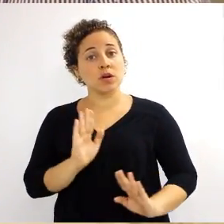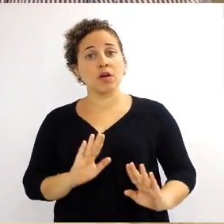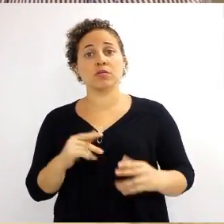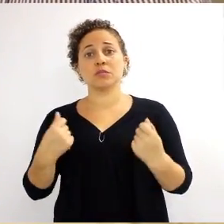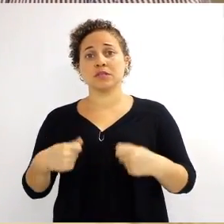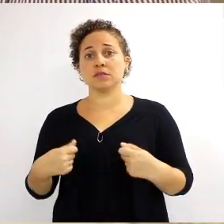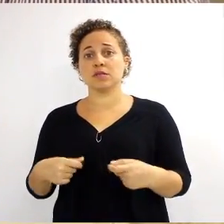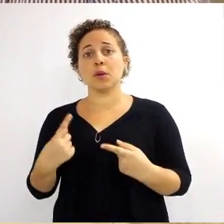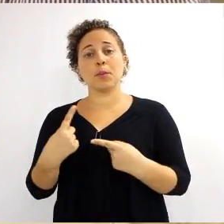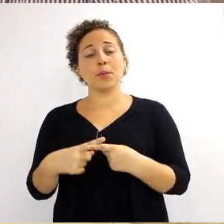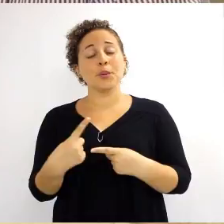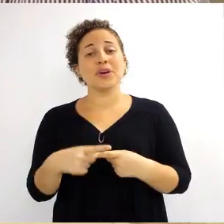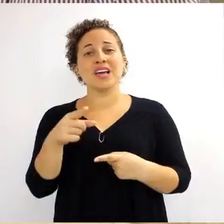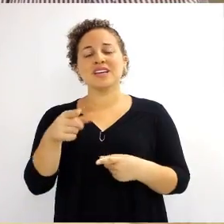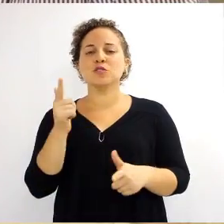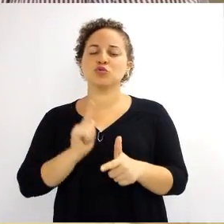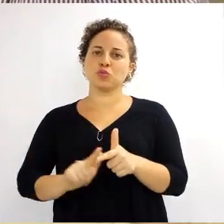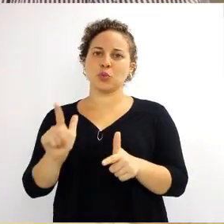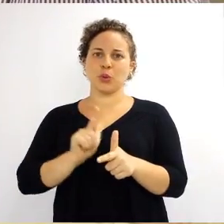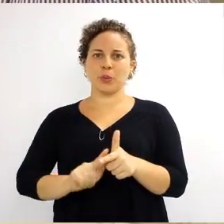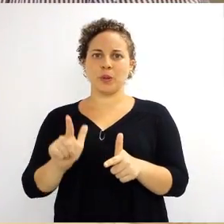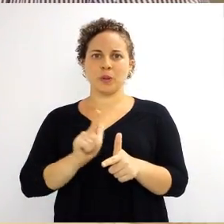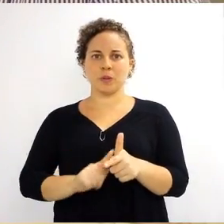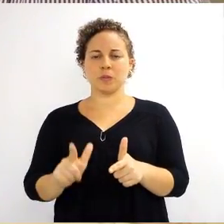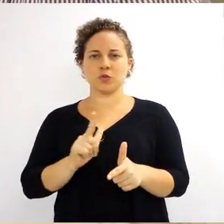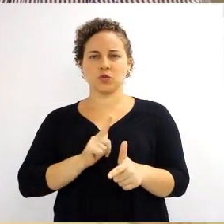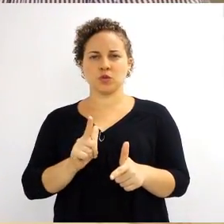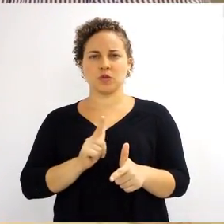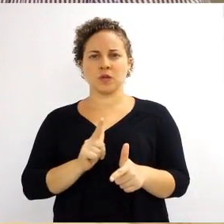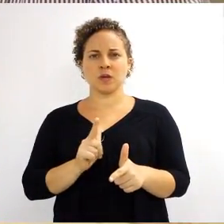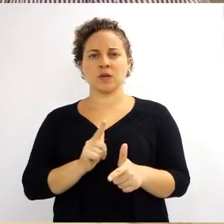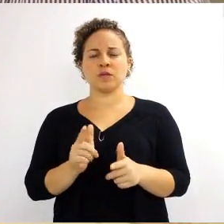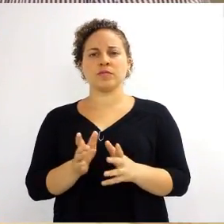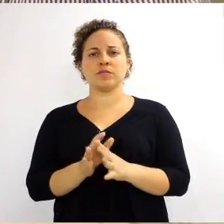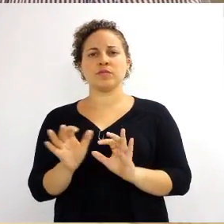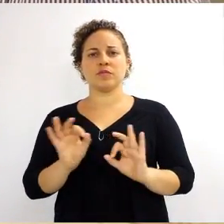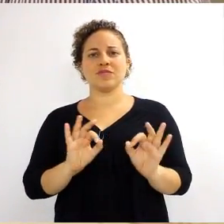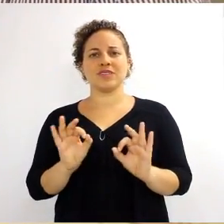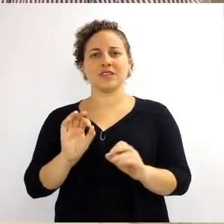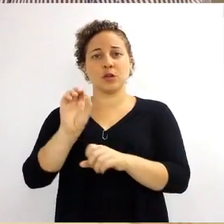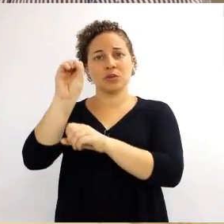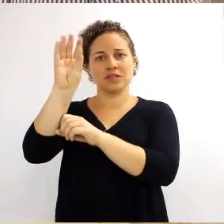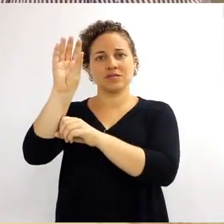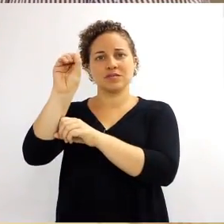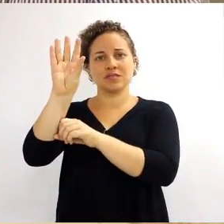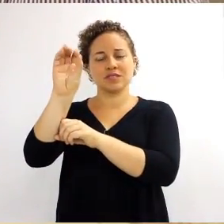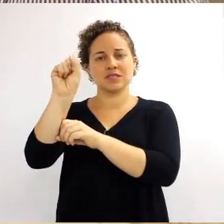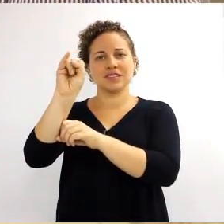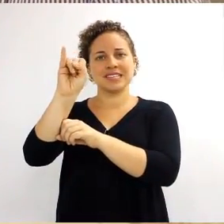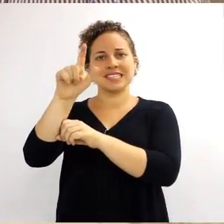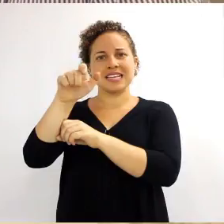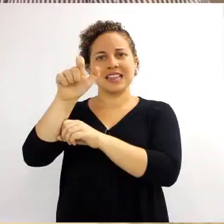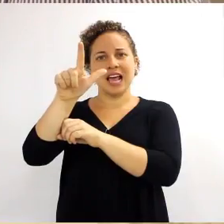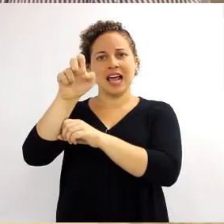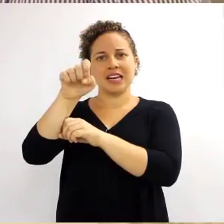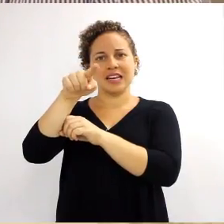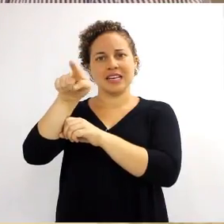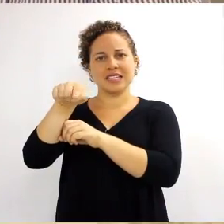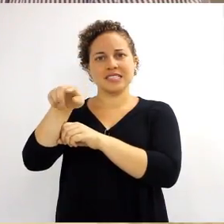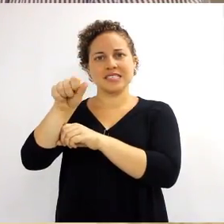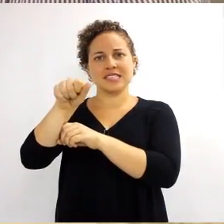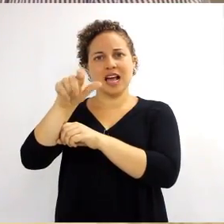Porque esses são os principais problemas. A questão da falta de sinalização, que infelizmente, por falta